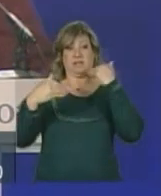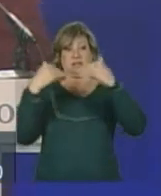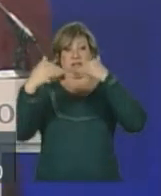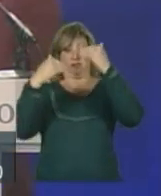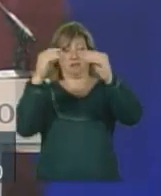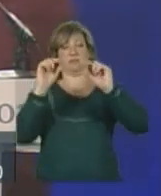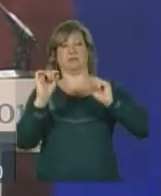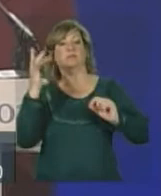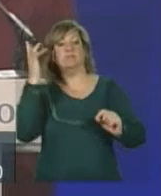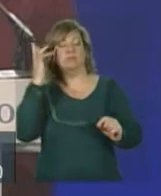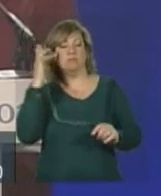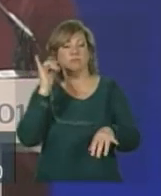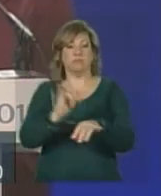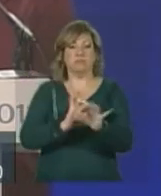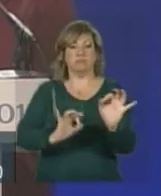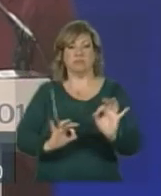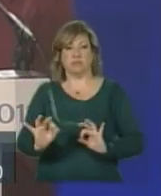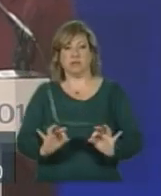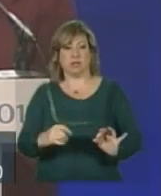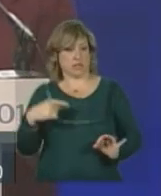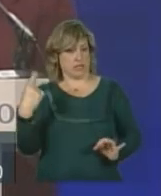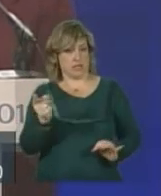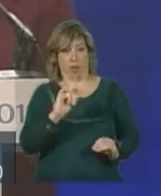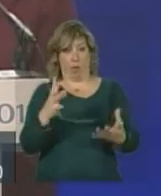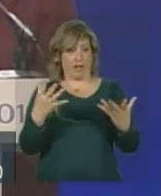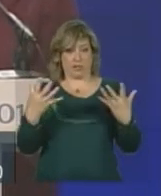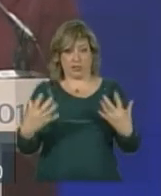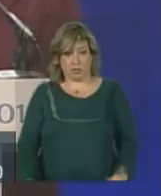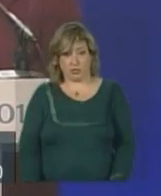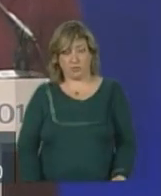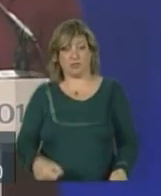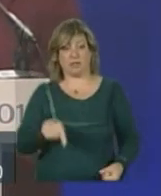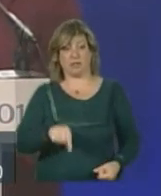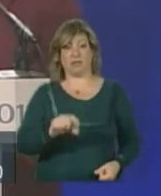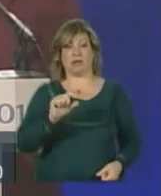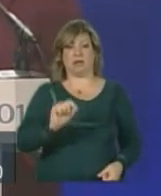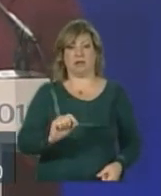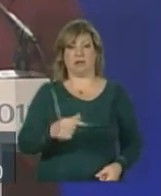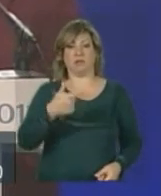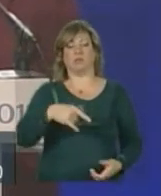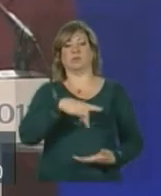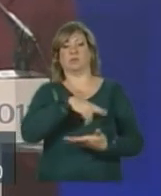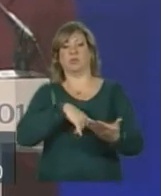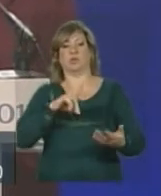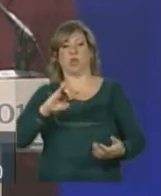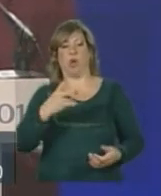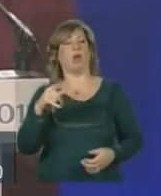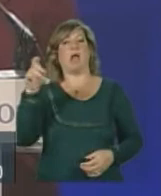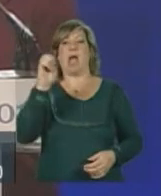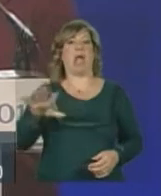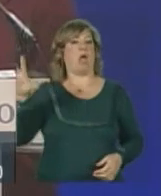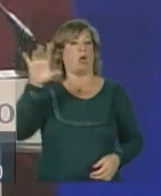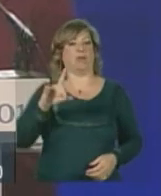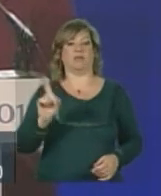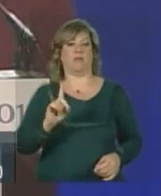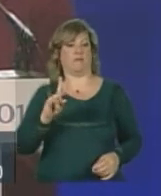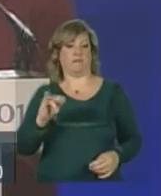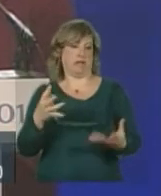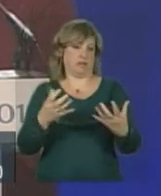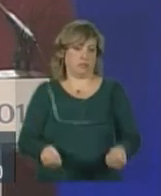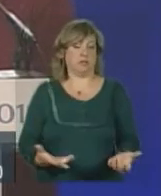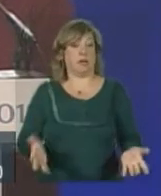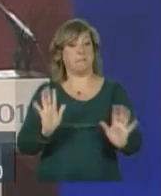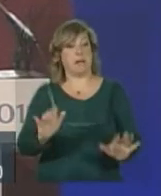países estratégicos não assumirem a segunda redada de Doha, a Europa não devia assumir. Em todo